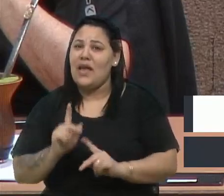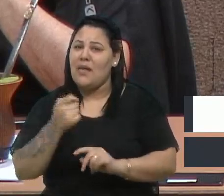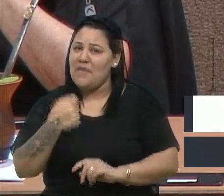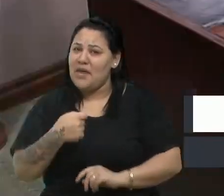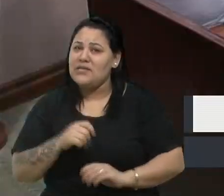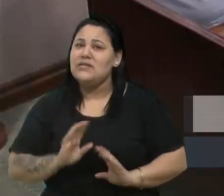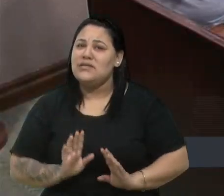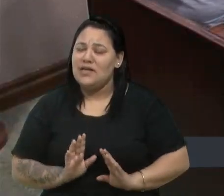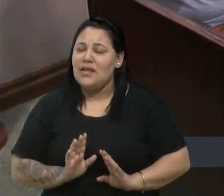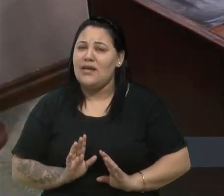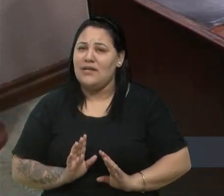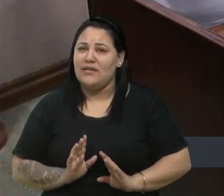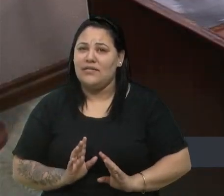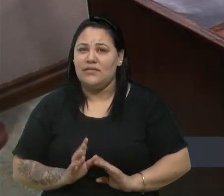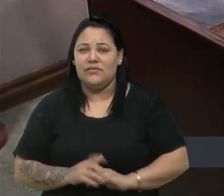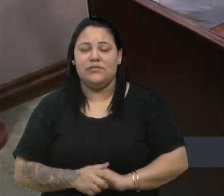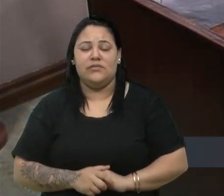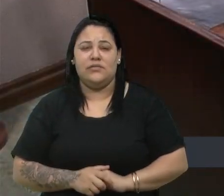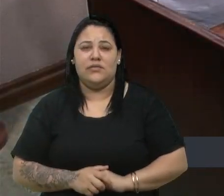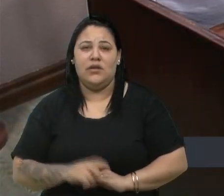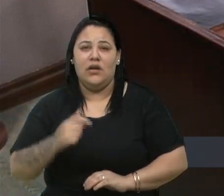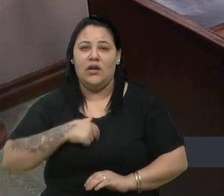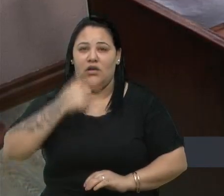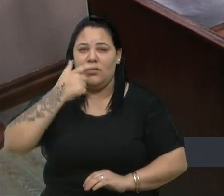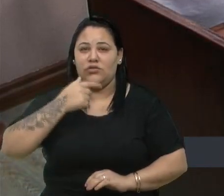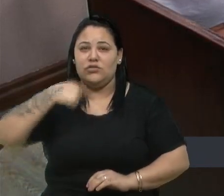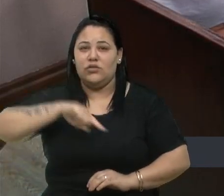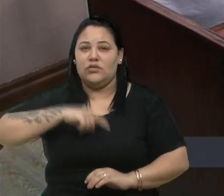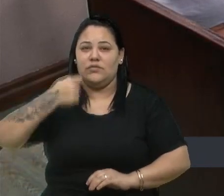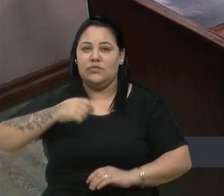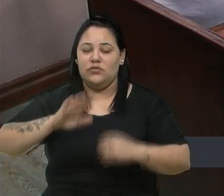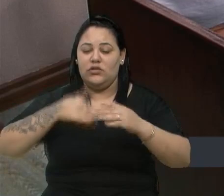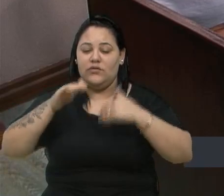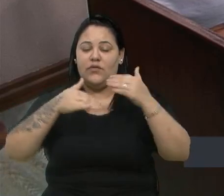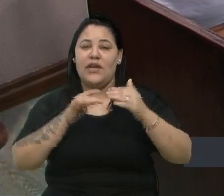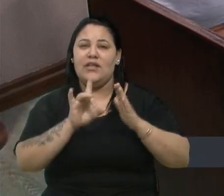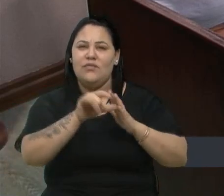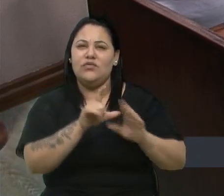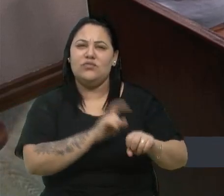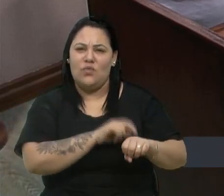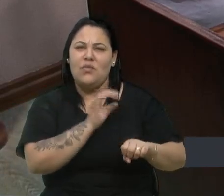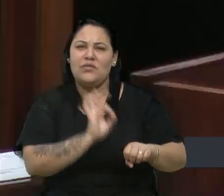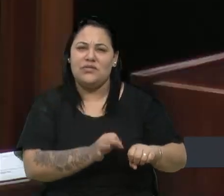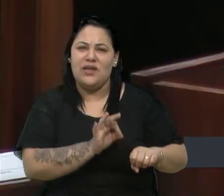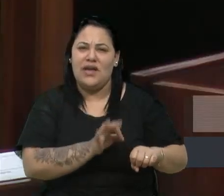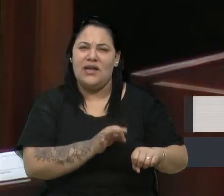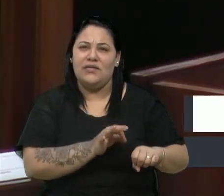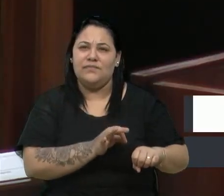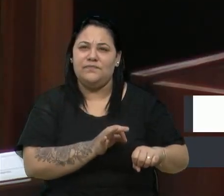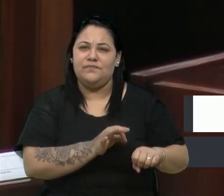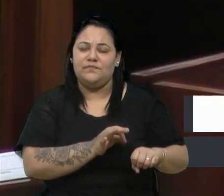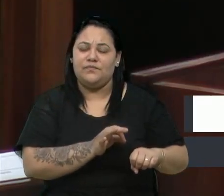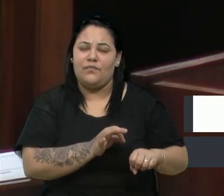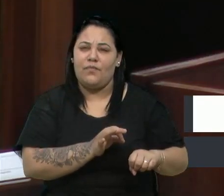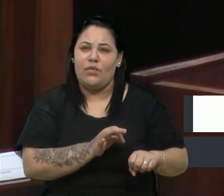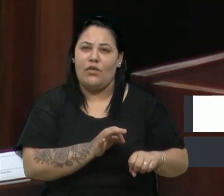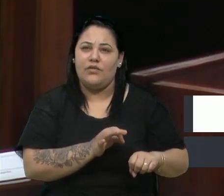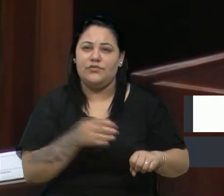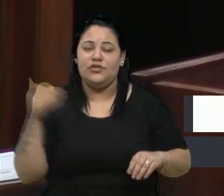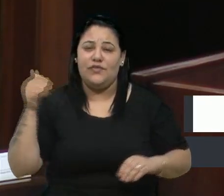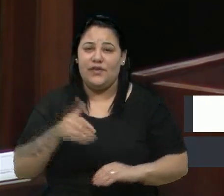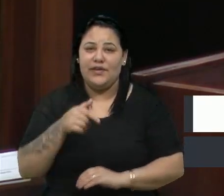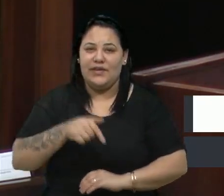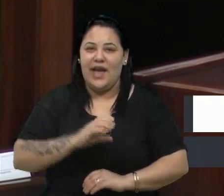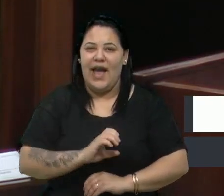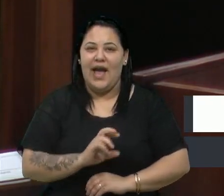vereador. Acho que nós precisamos avançar e eu gostaria que, no momento oportuno, a gente já veio aqui várias vezes a Cristina,